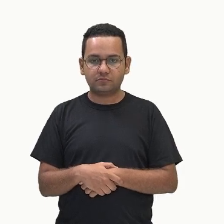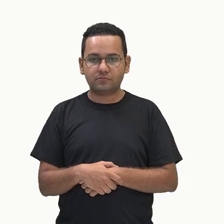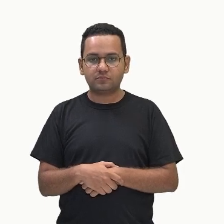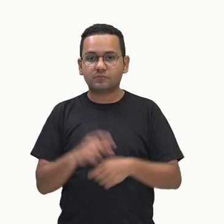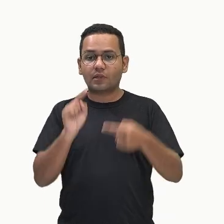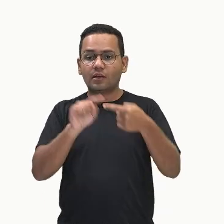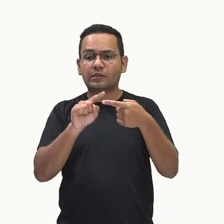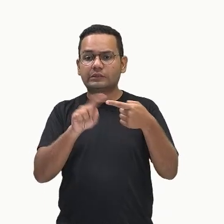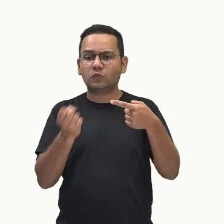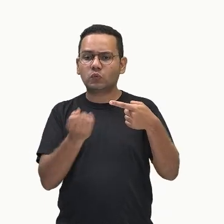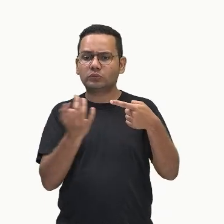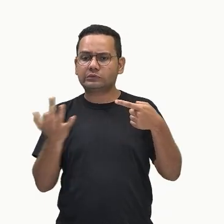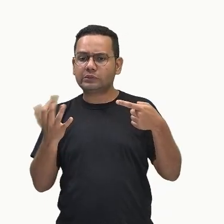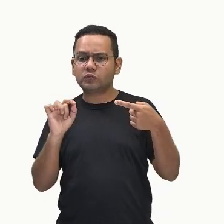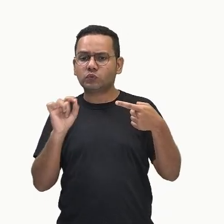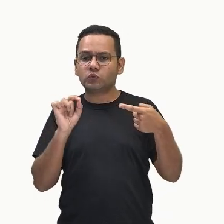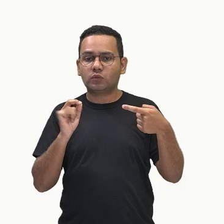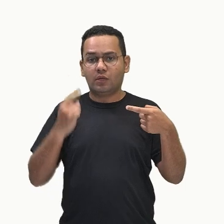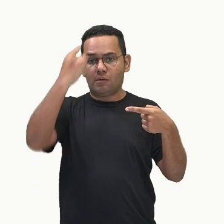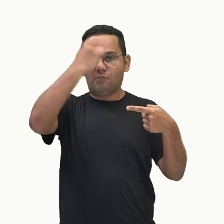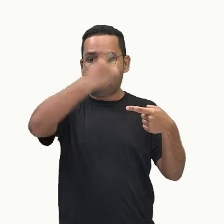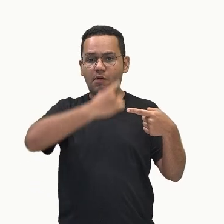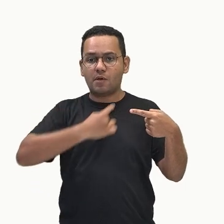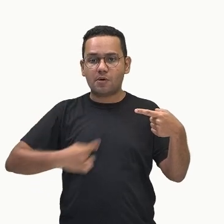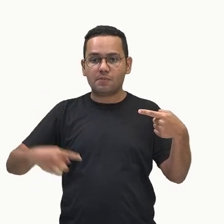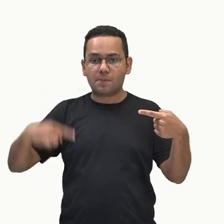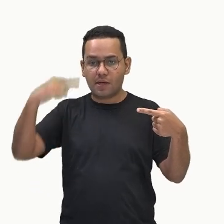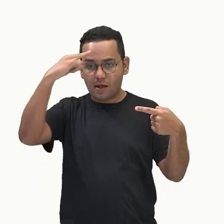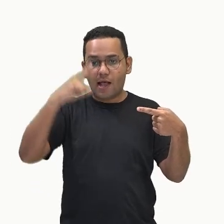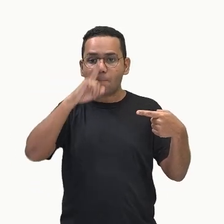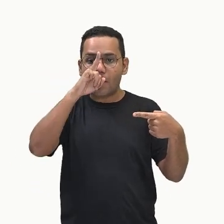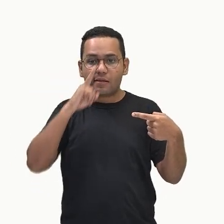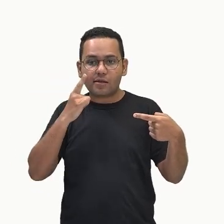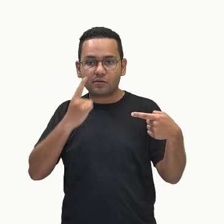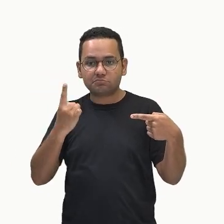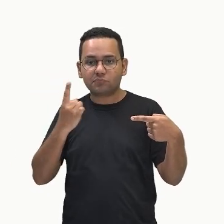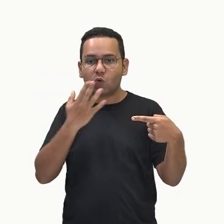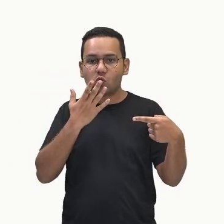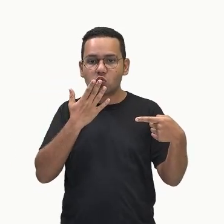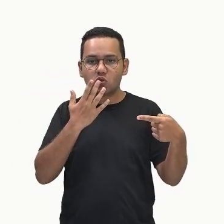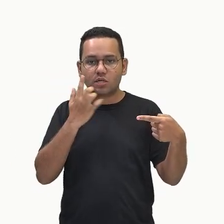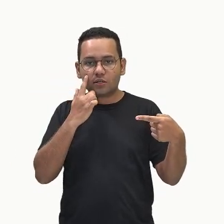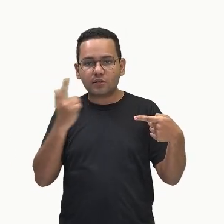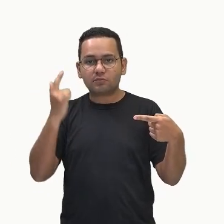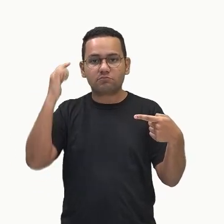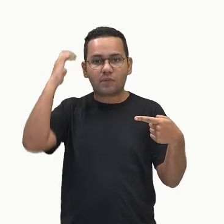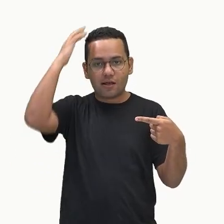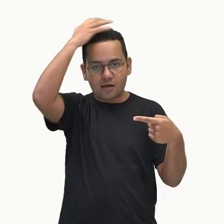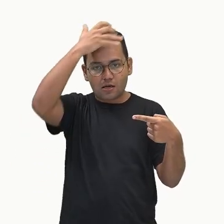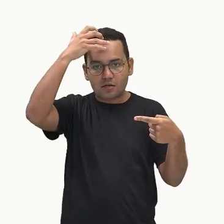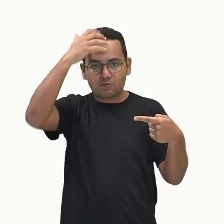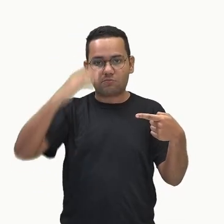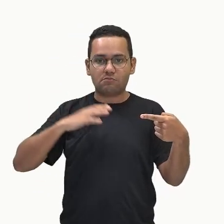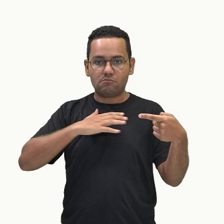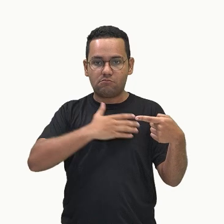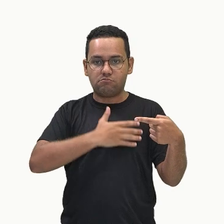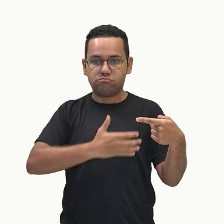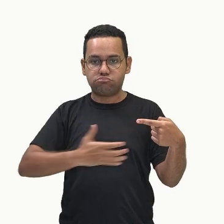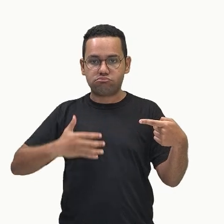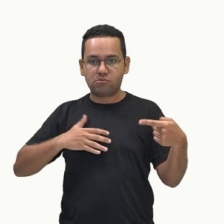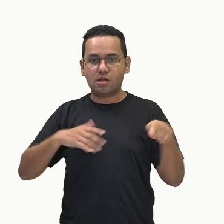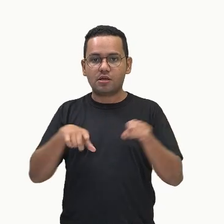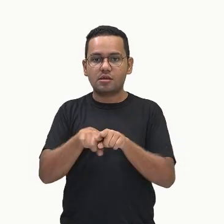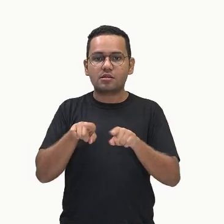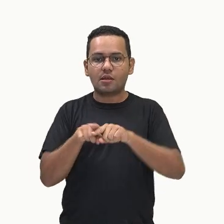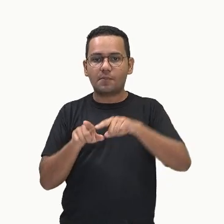o crânio, a sua caixa torácica e a